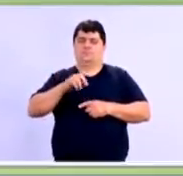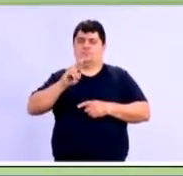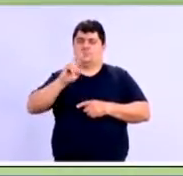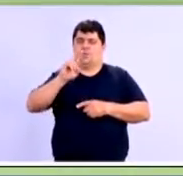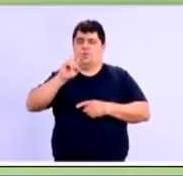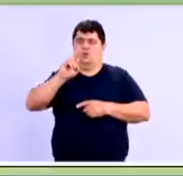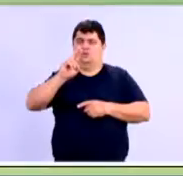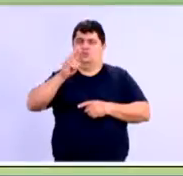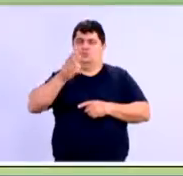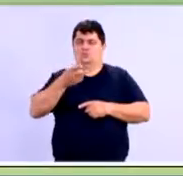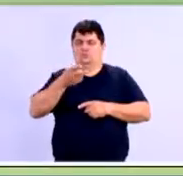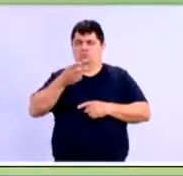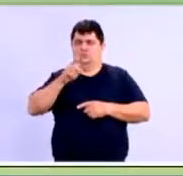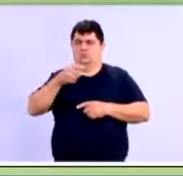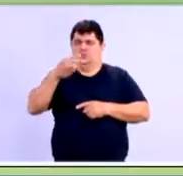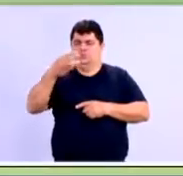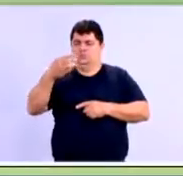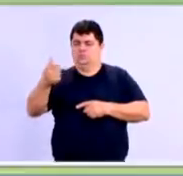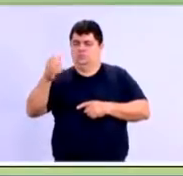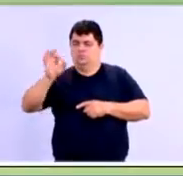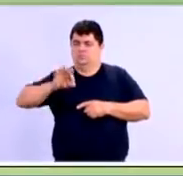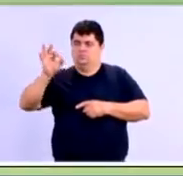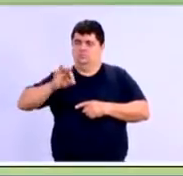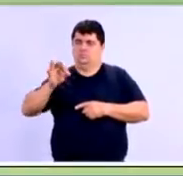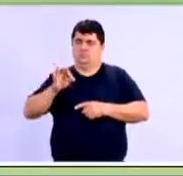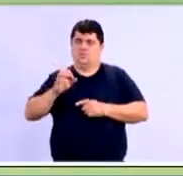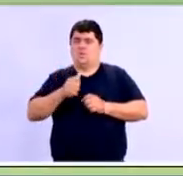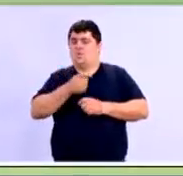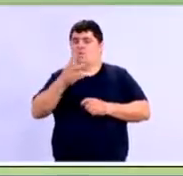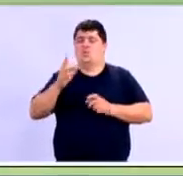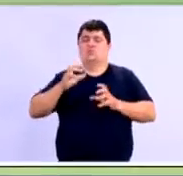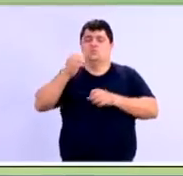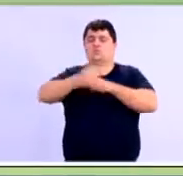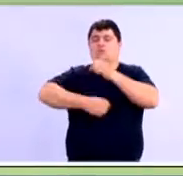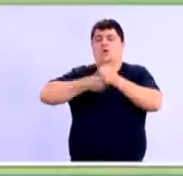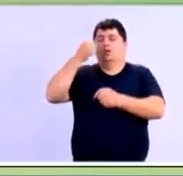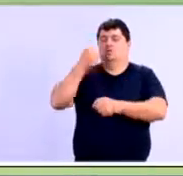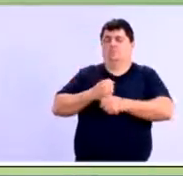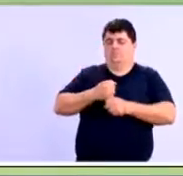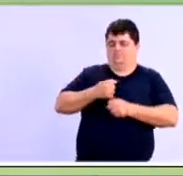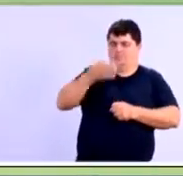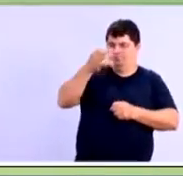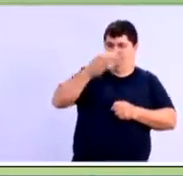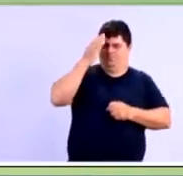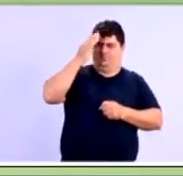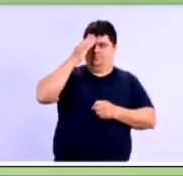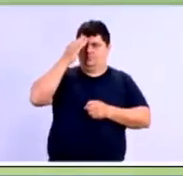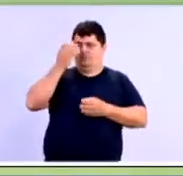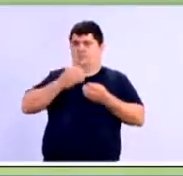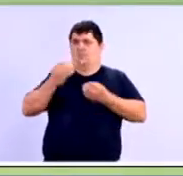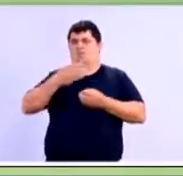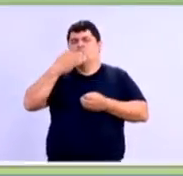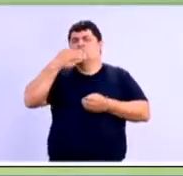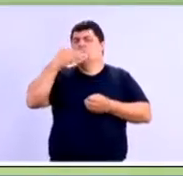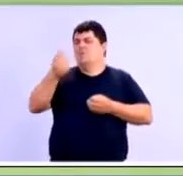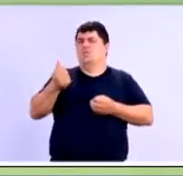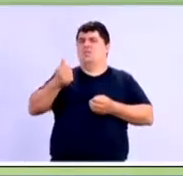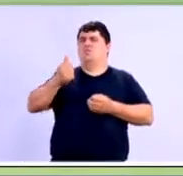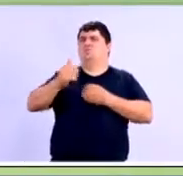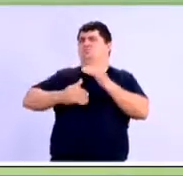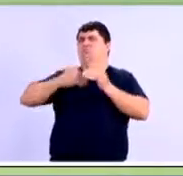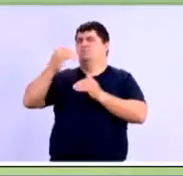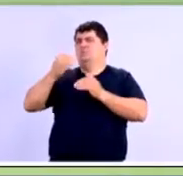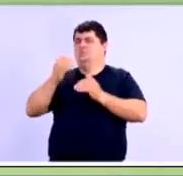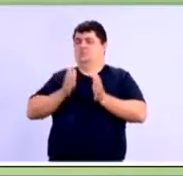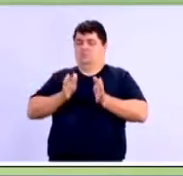chego na minha rentabilidade. Quanto que a minha empresa deu de renda. Correto? Como é que eu faço para melhorar o resultado da empresa? Tem